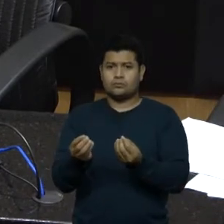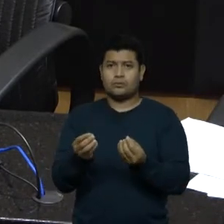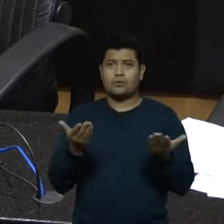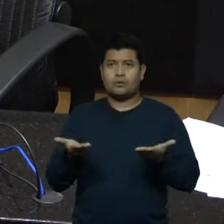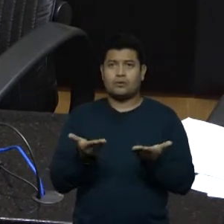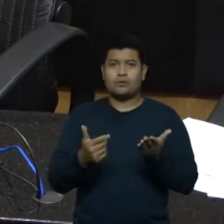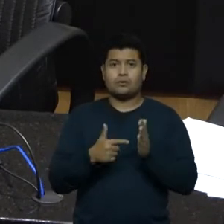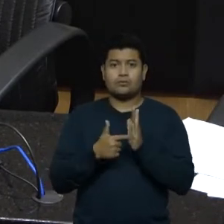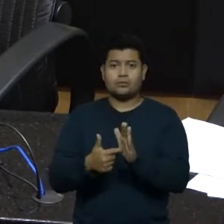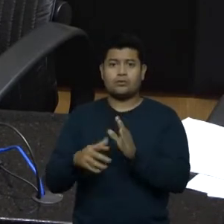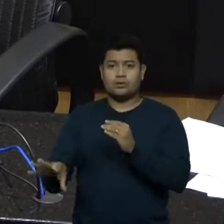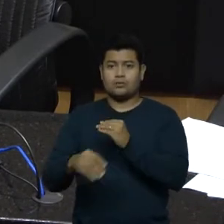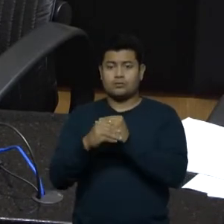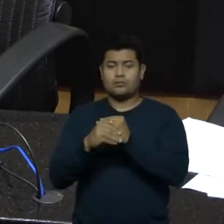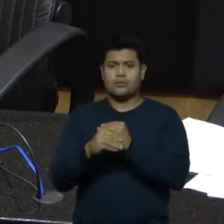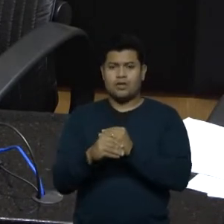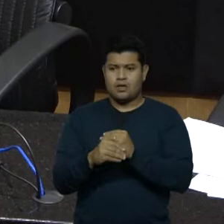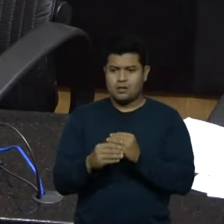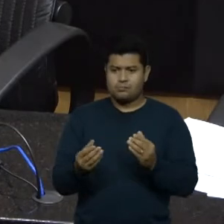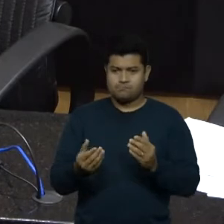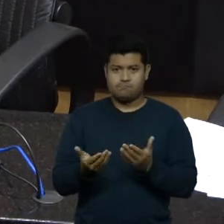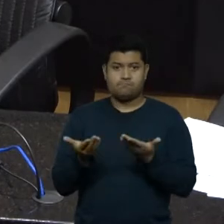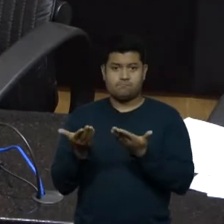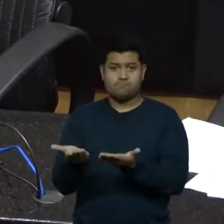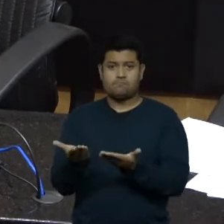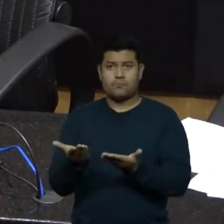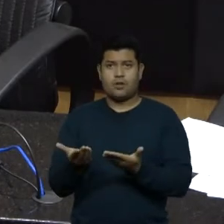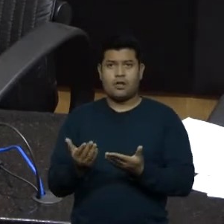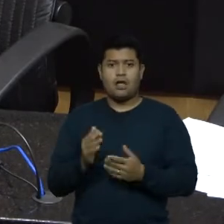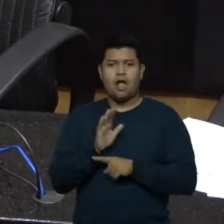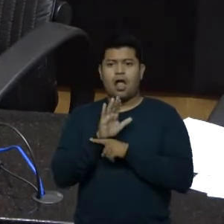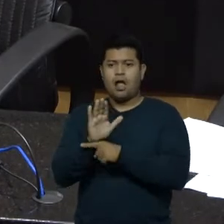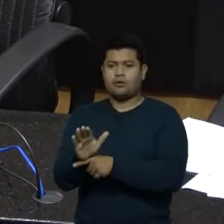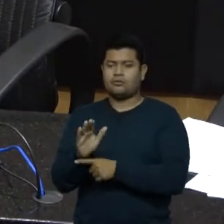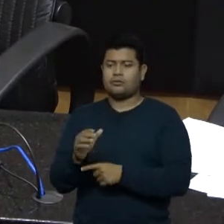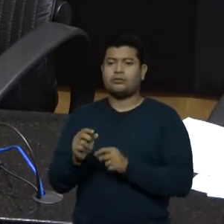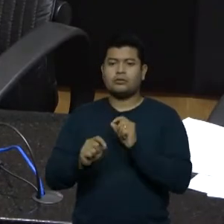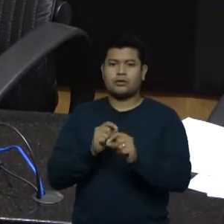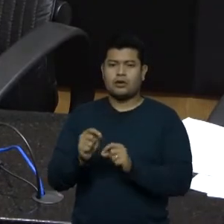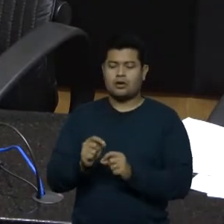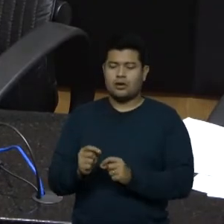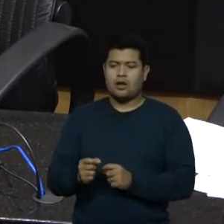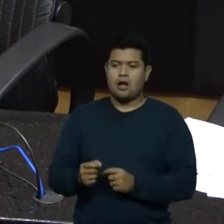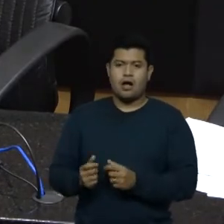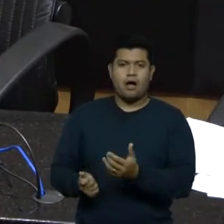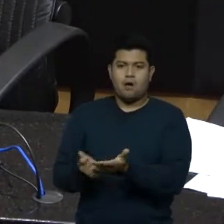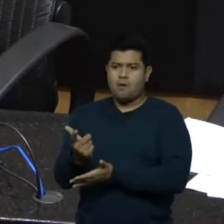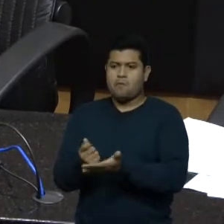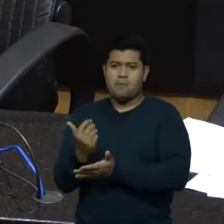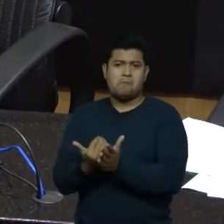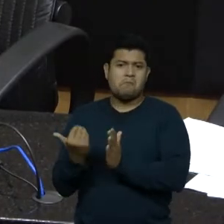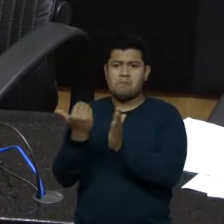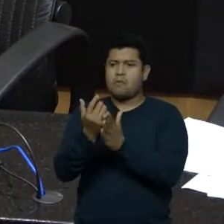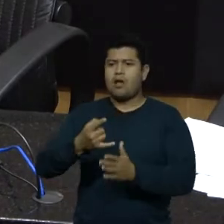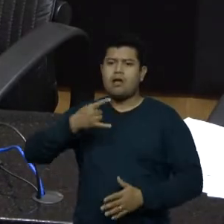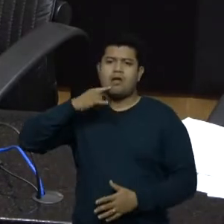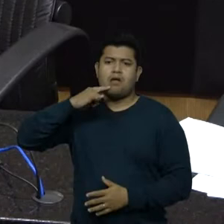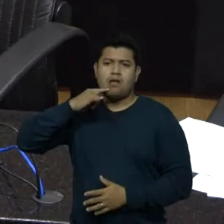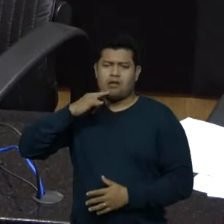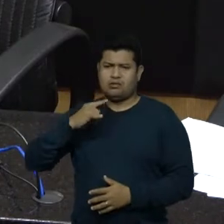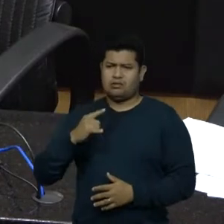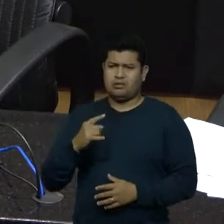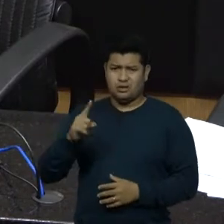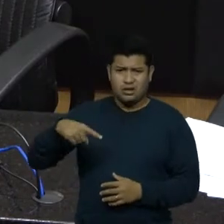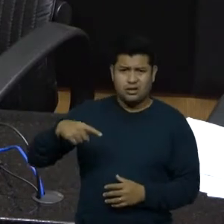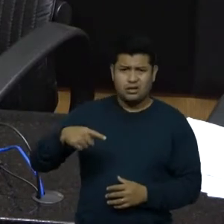não é beneficiar e o consumo de álcool não é beneficiar quem toma bebida